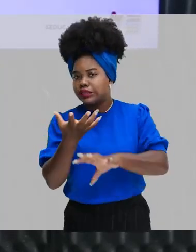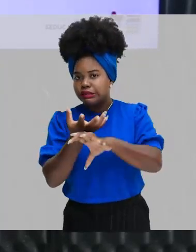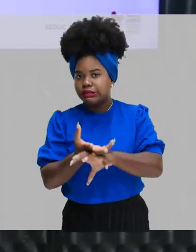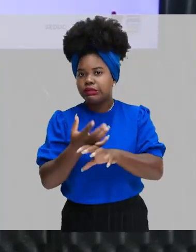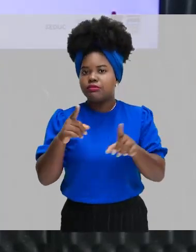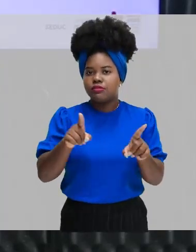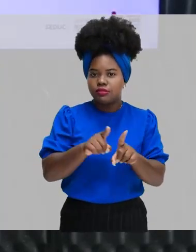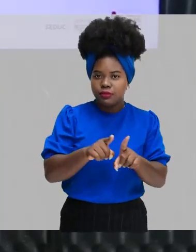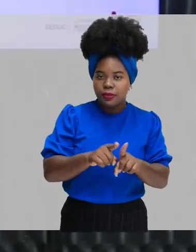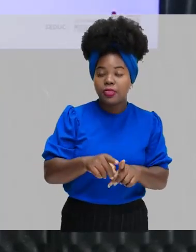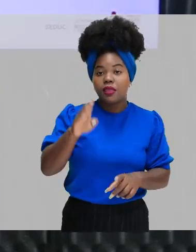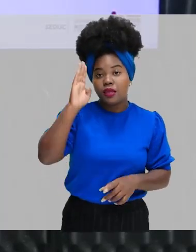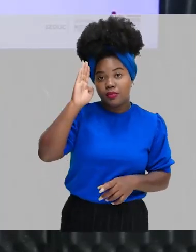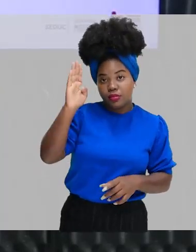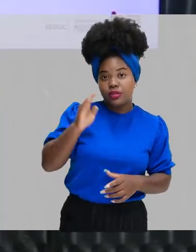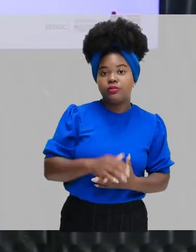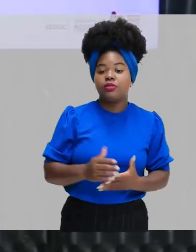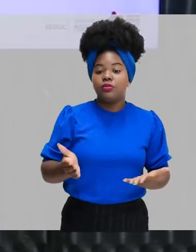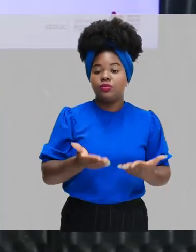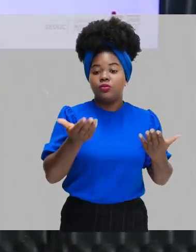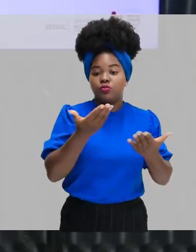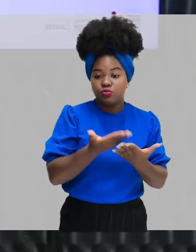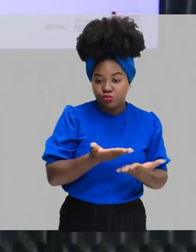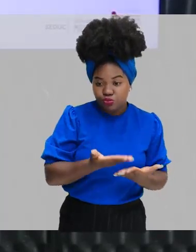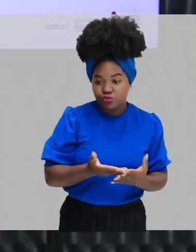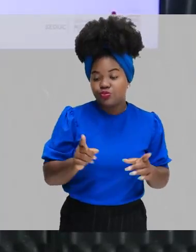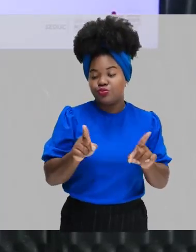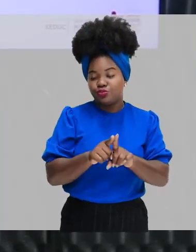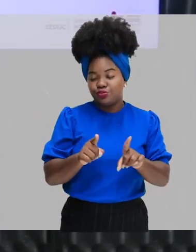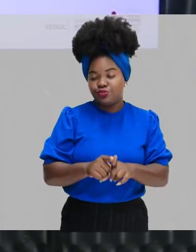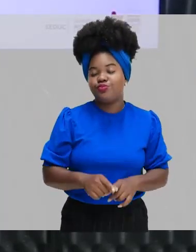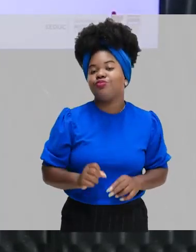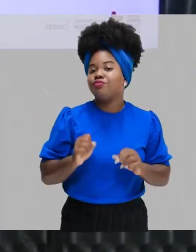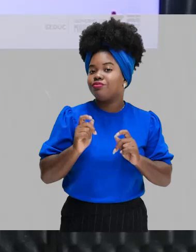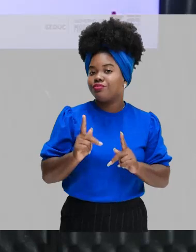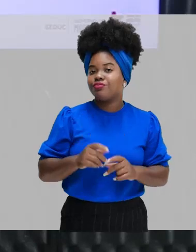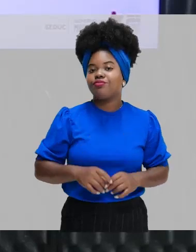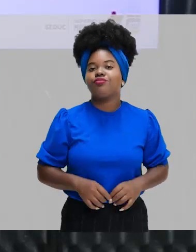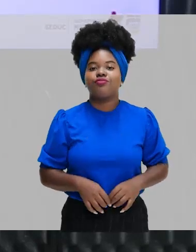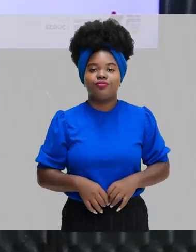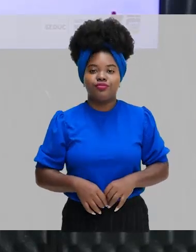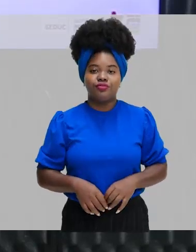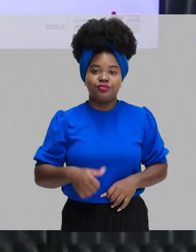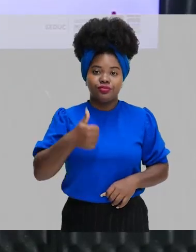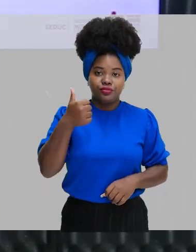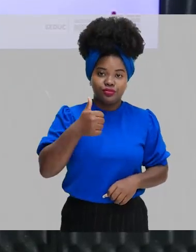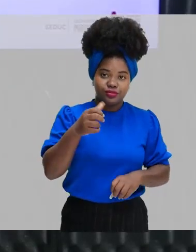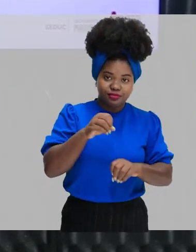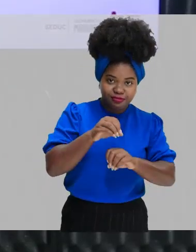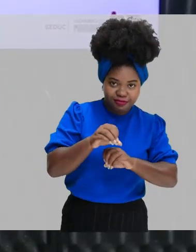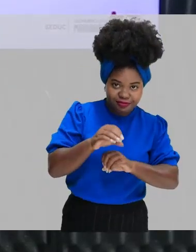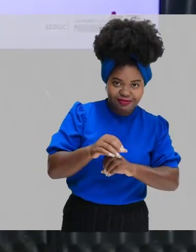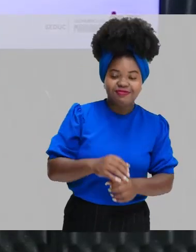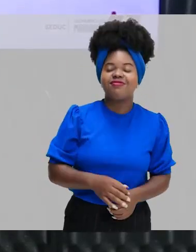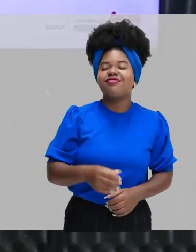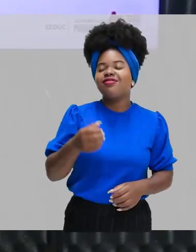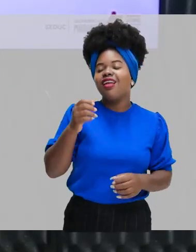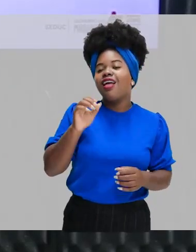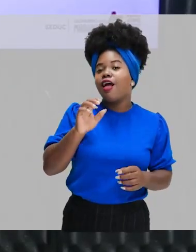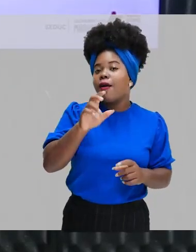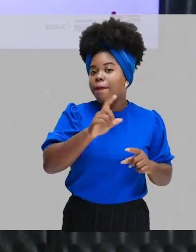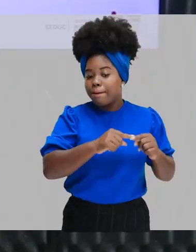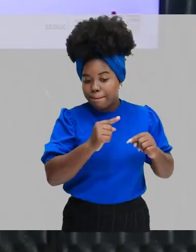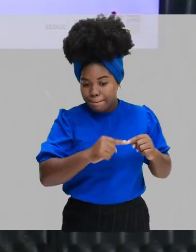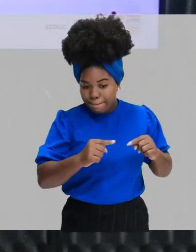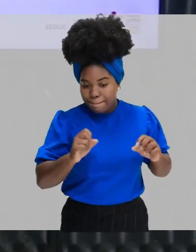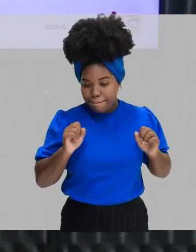curriculares principalmente se dedicando ao os estudos show de bola como primeira dica vamos lá caderno lápis